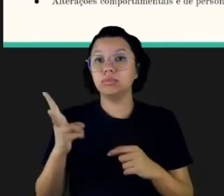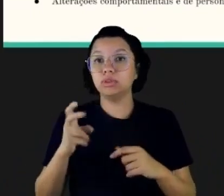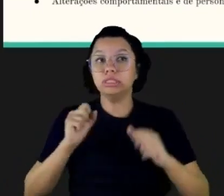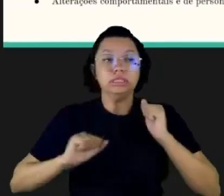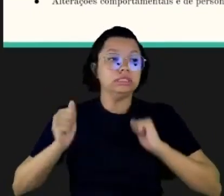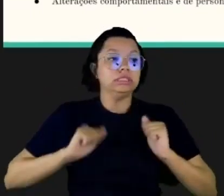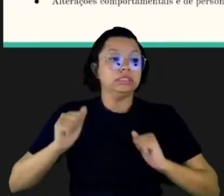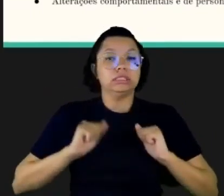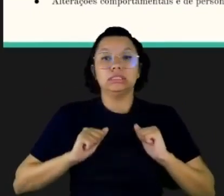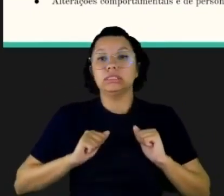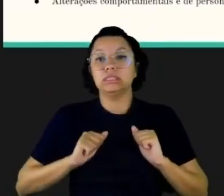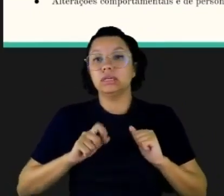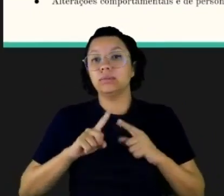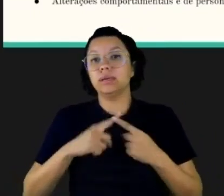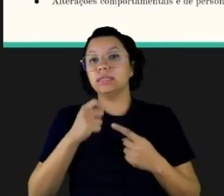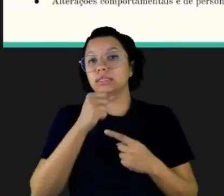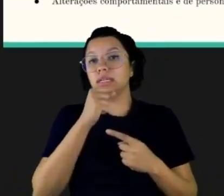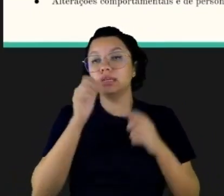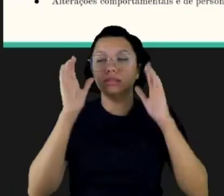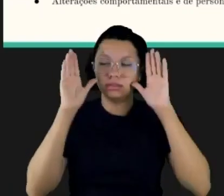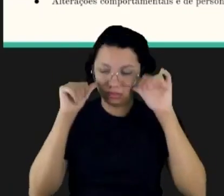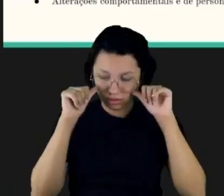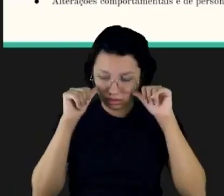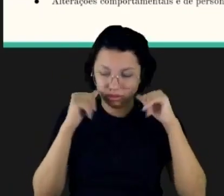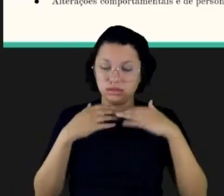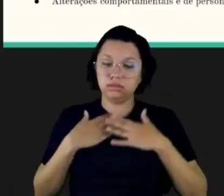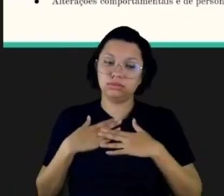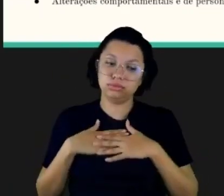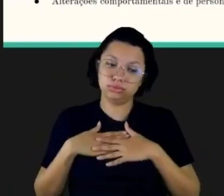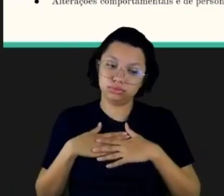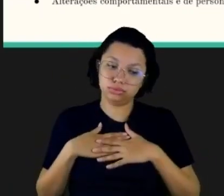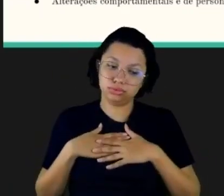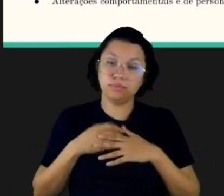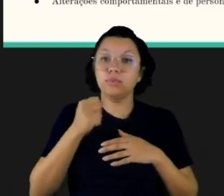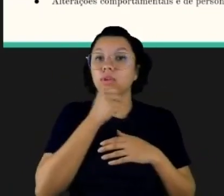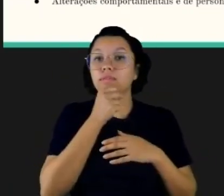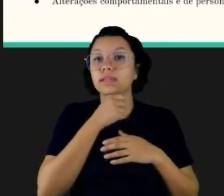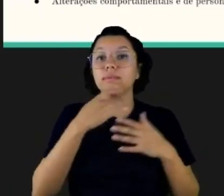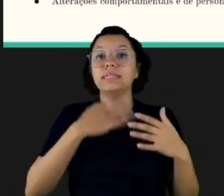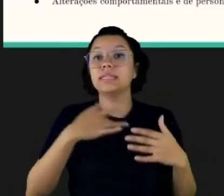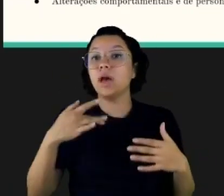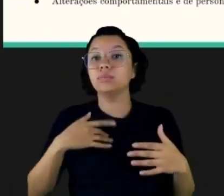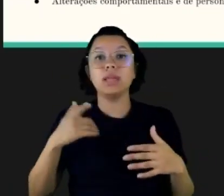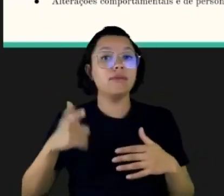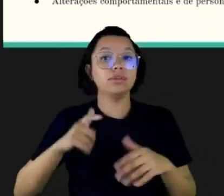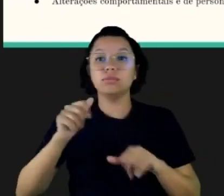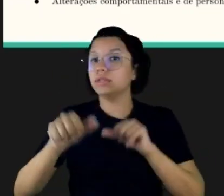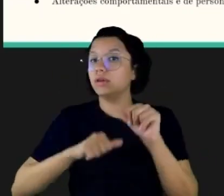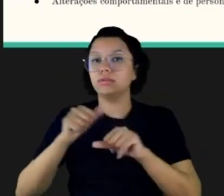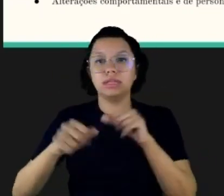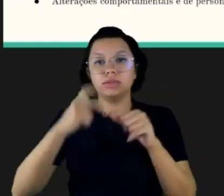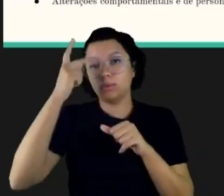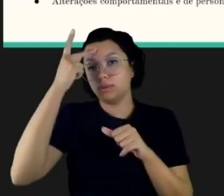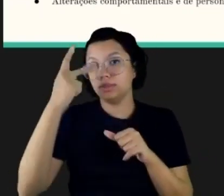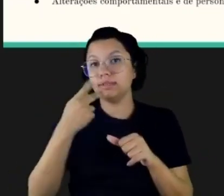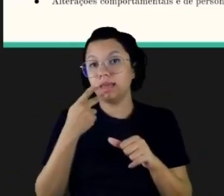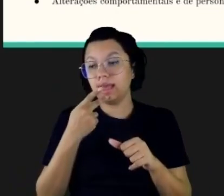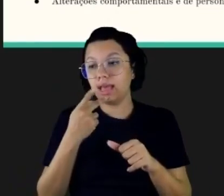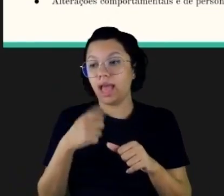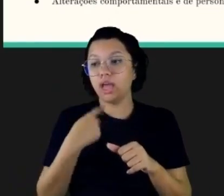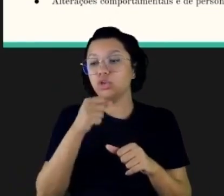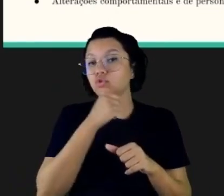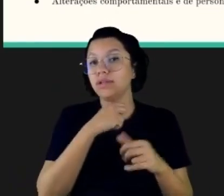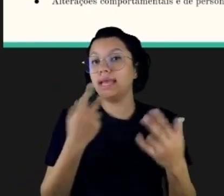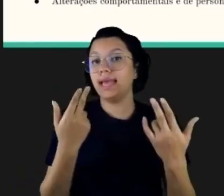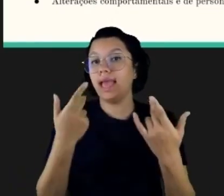muito manso. No envelhecimento saudável não tem alteração de personalidade. A gente envelhece como a gente é.